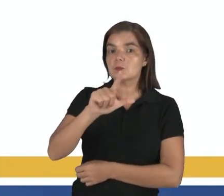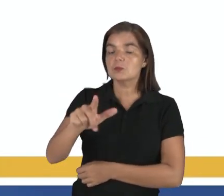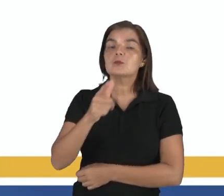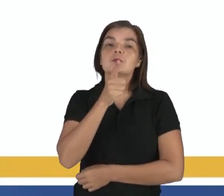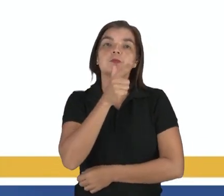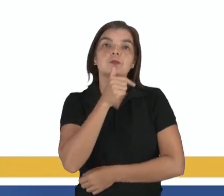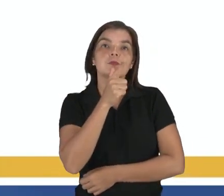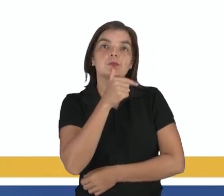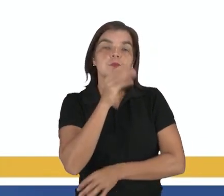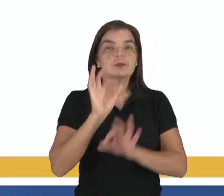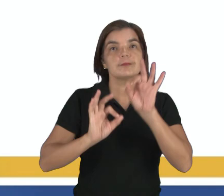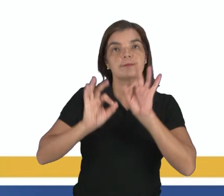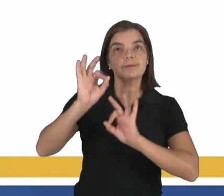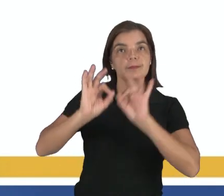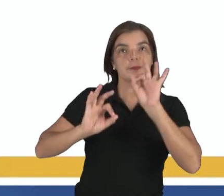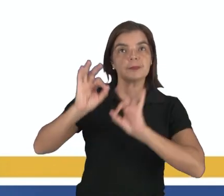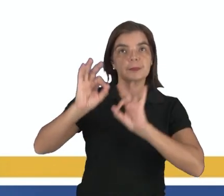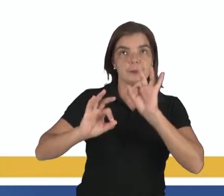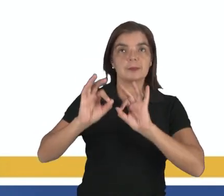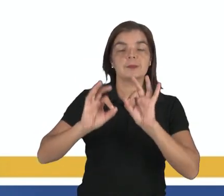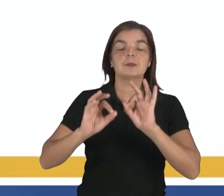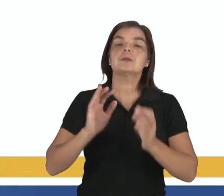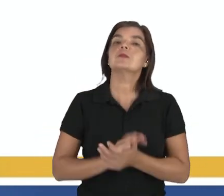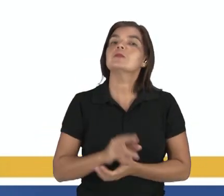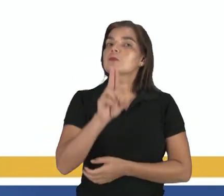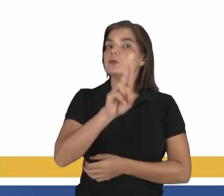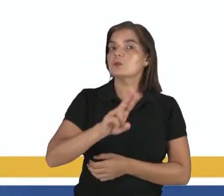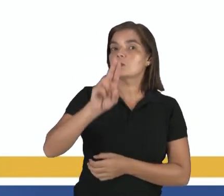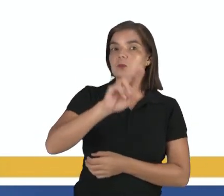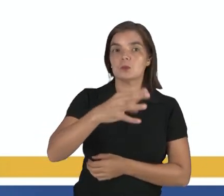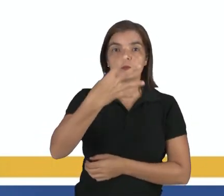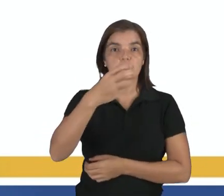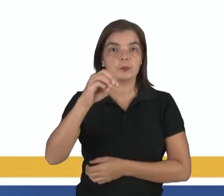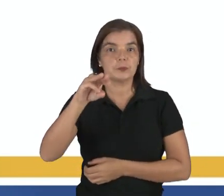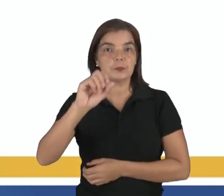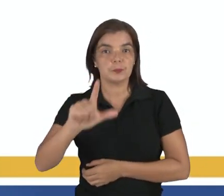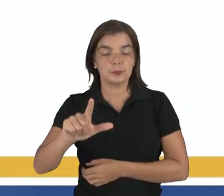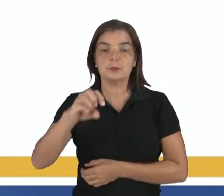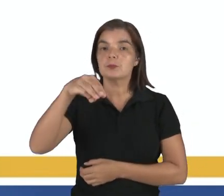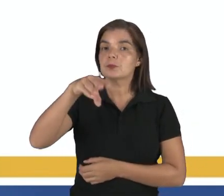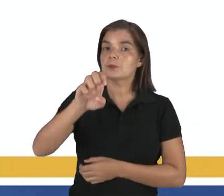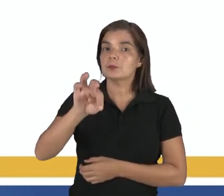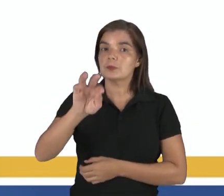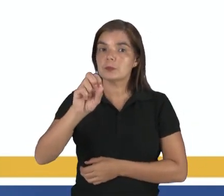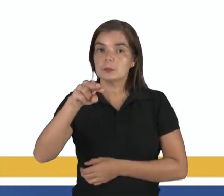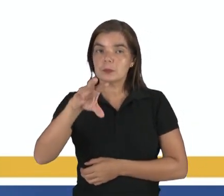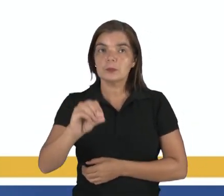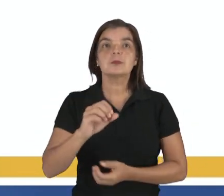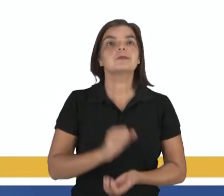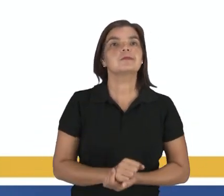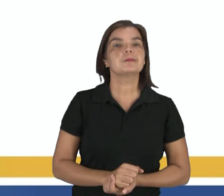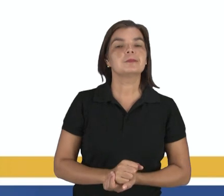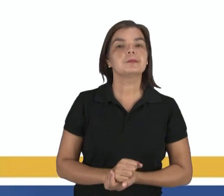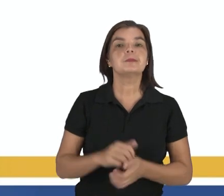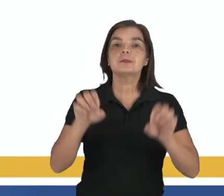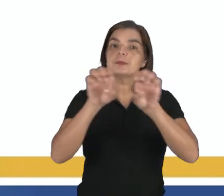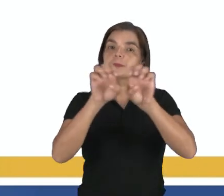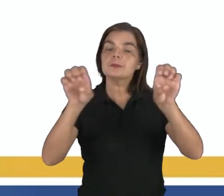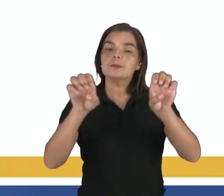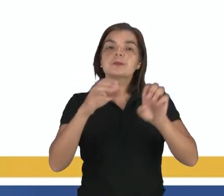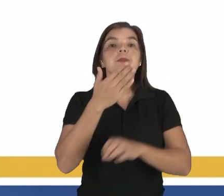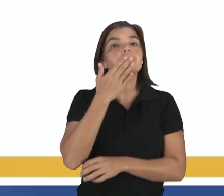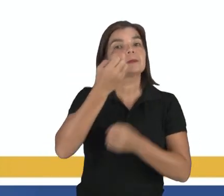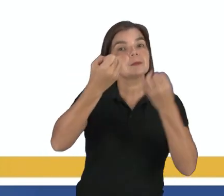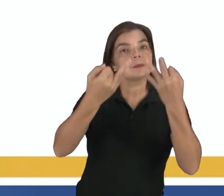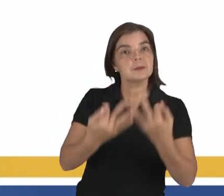água será produzido se a gente utilizar 4 mols de metano. Então, nós temos aqui, na equação, o que está